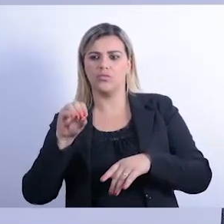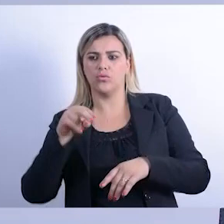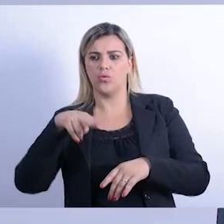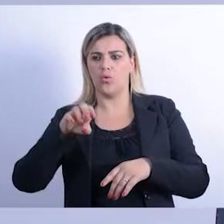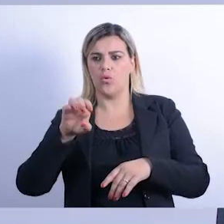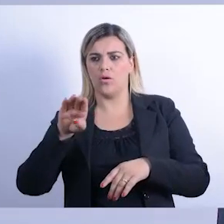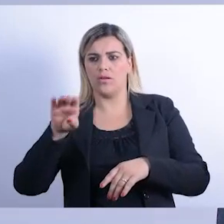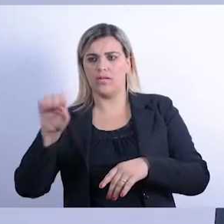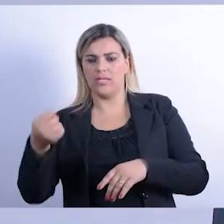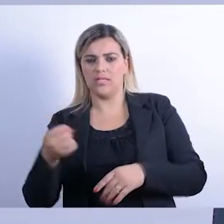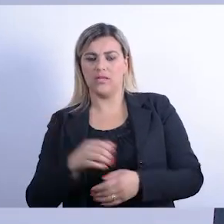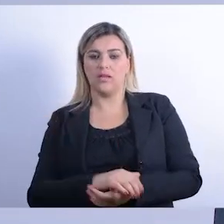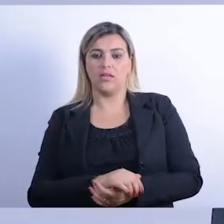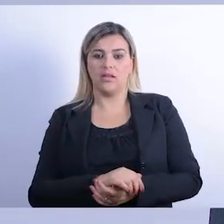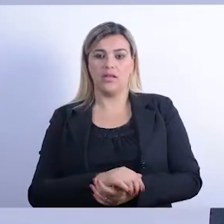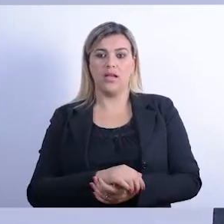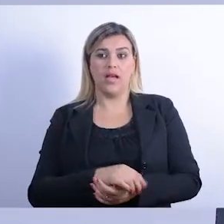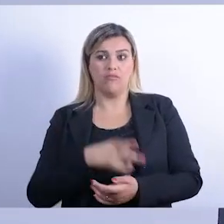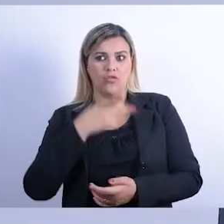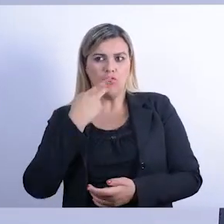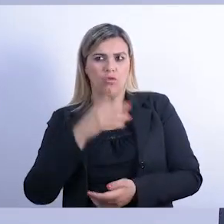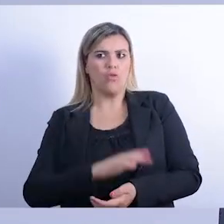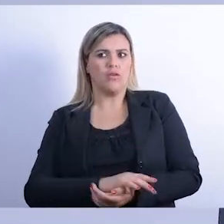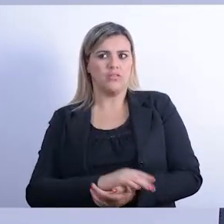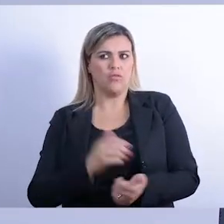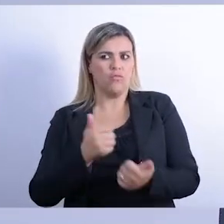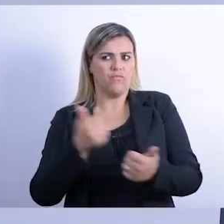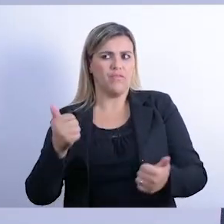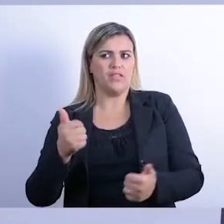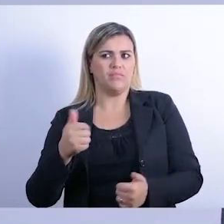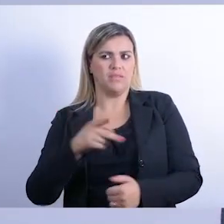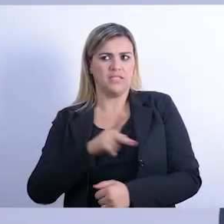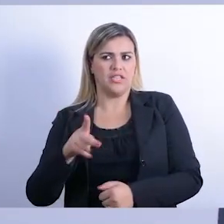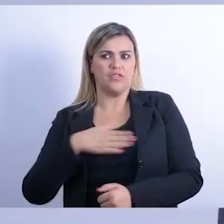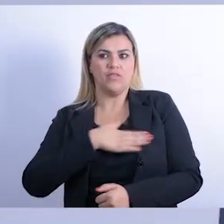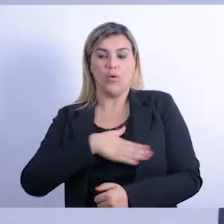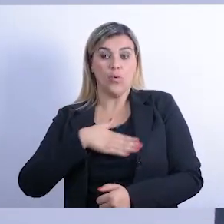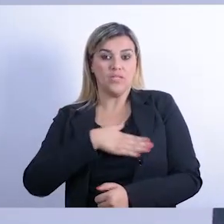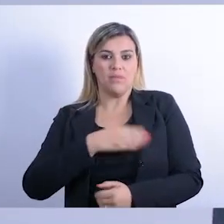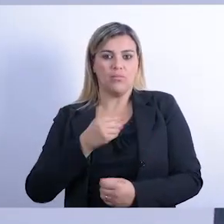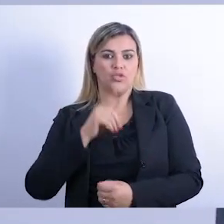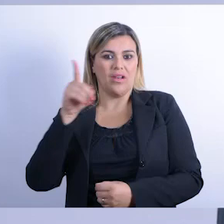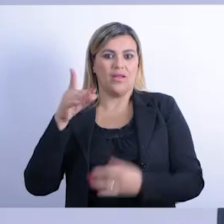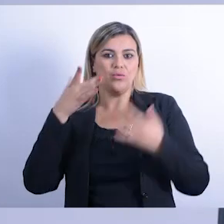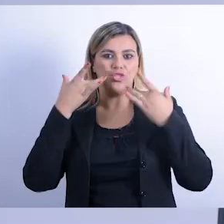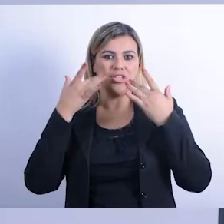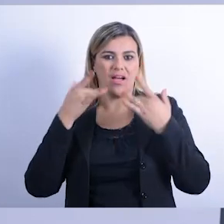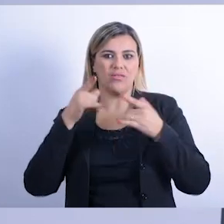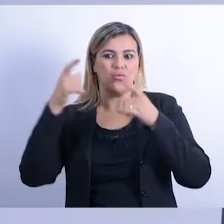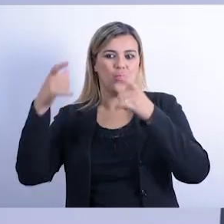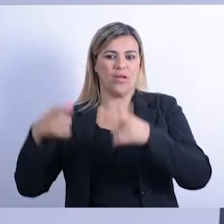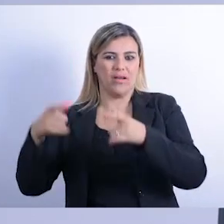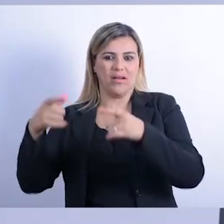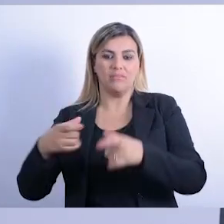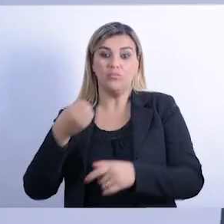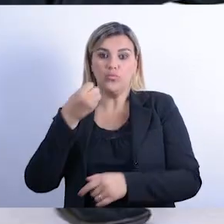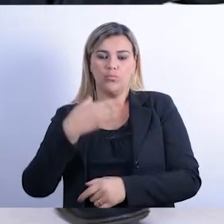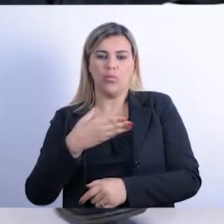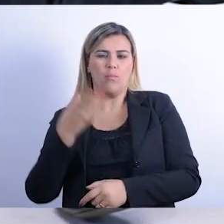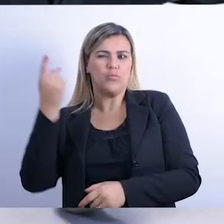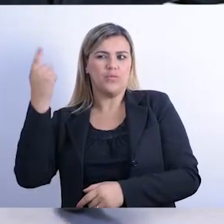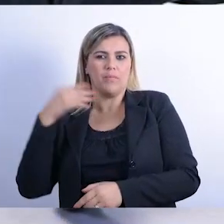Nunes. O almirante vai ficar muito satisfeito, porque a última vez que ele esteve aqui, ele assistiu uma peça no Francisco Nunes. Pensei, quantos